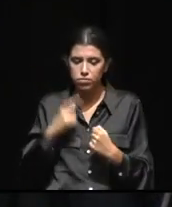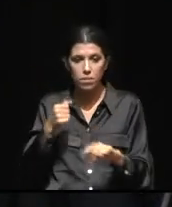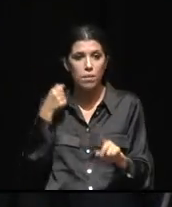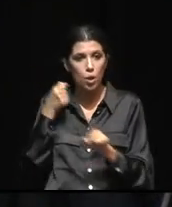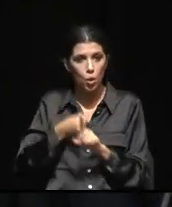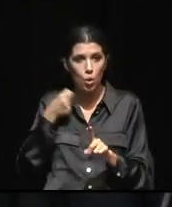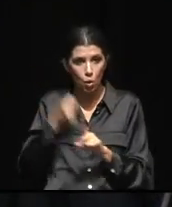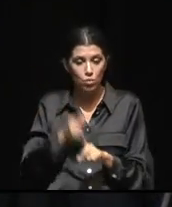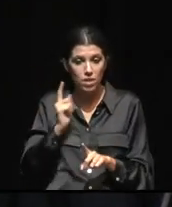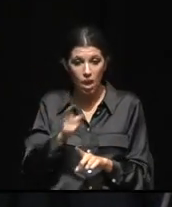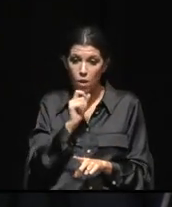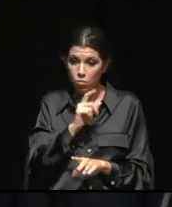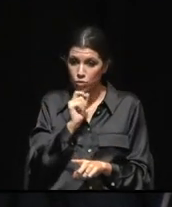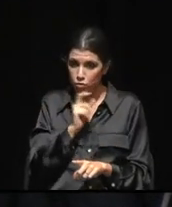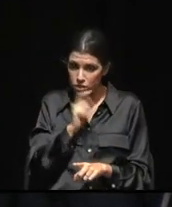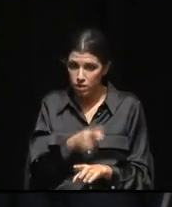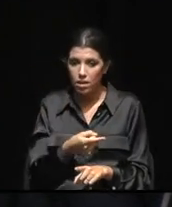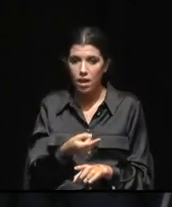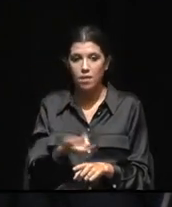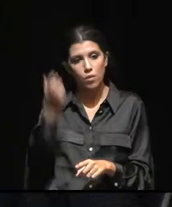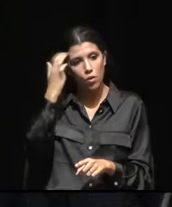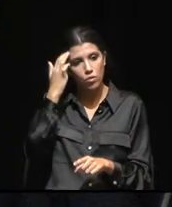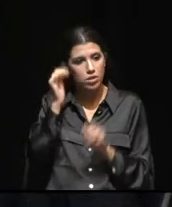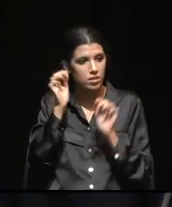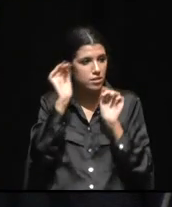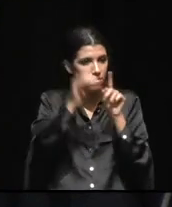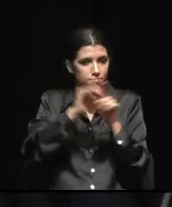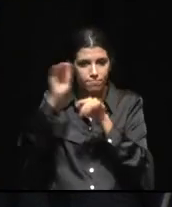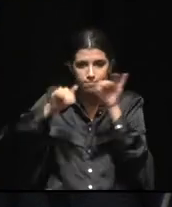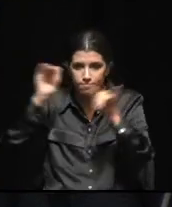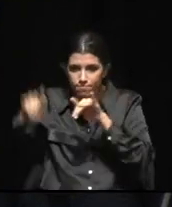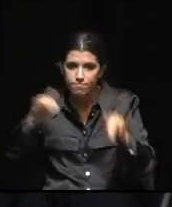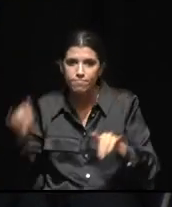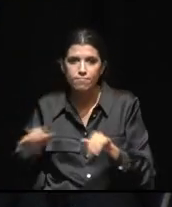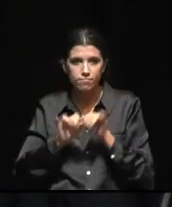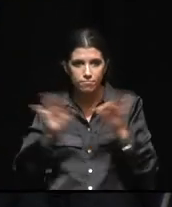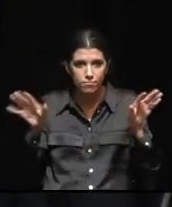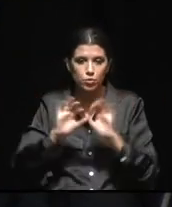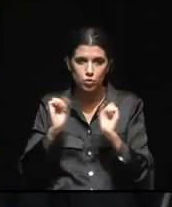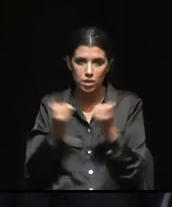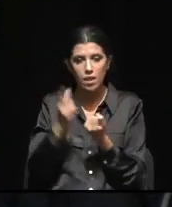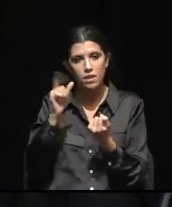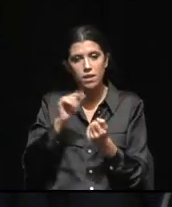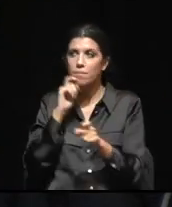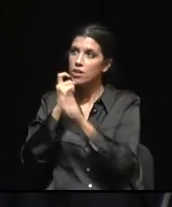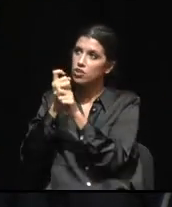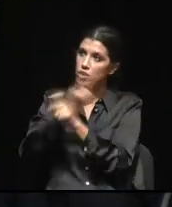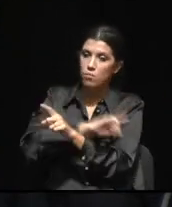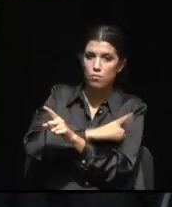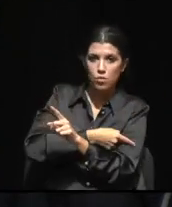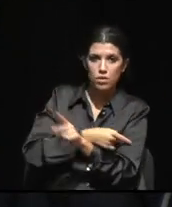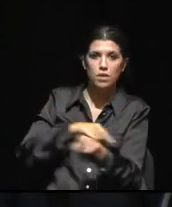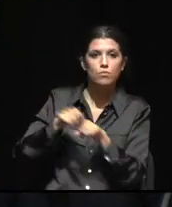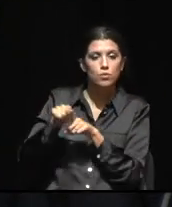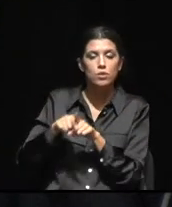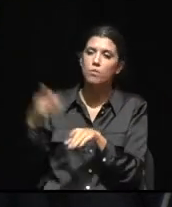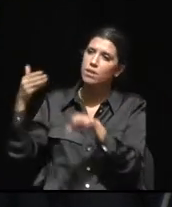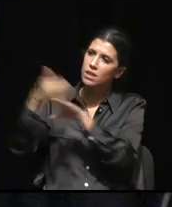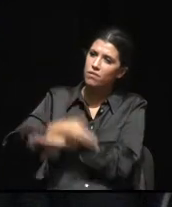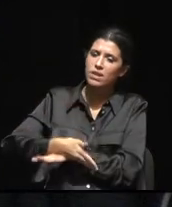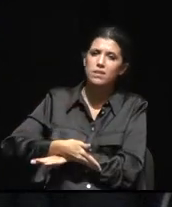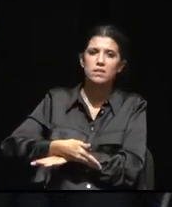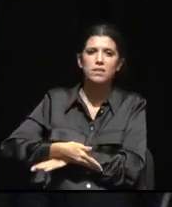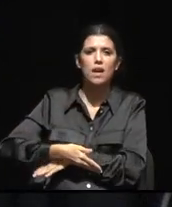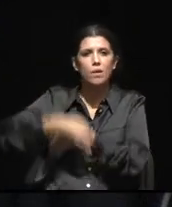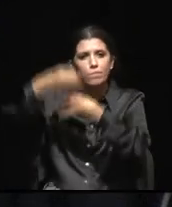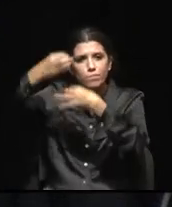luta é uma oportunidade para consciencializar a sociedade e para exigir do poder político uma intervenção coerente em